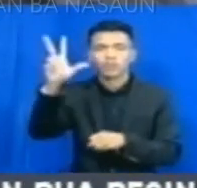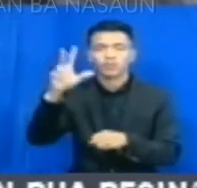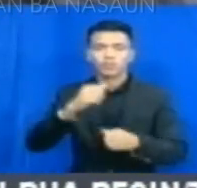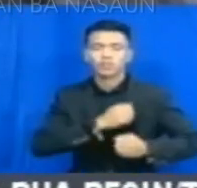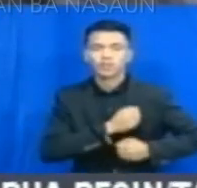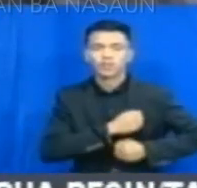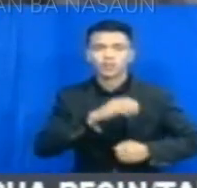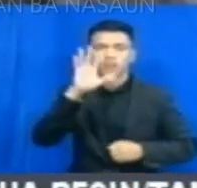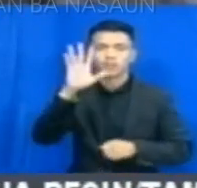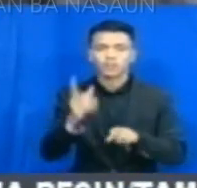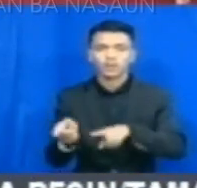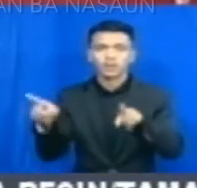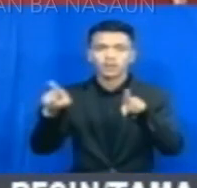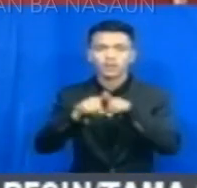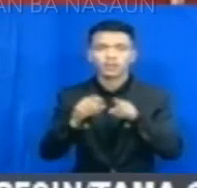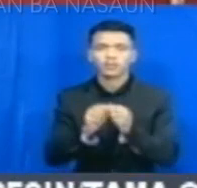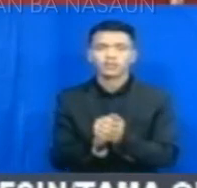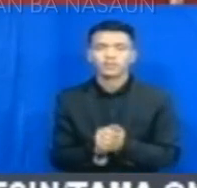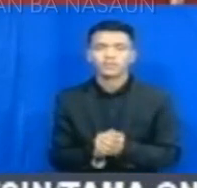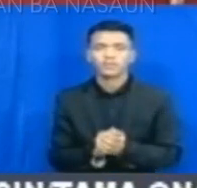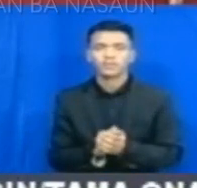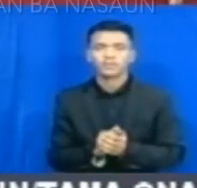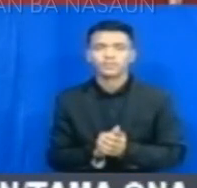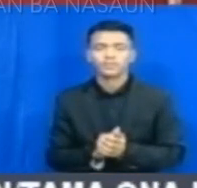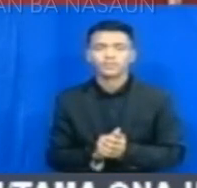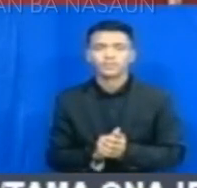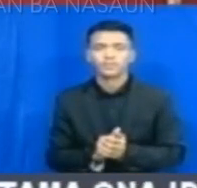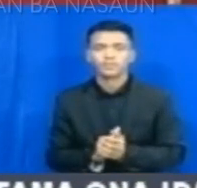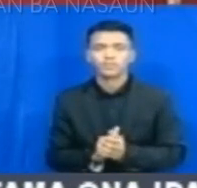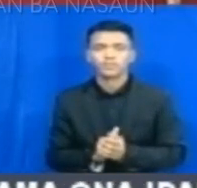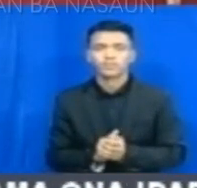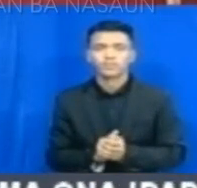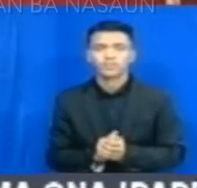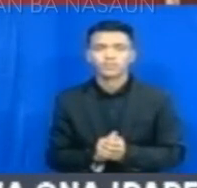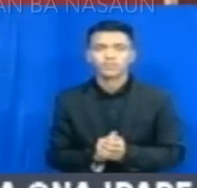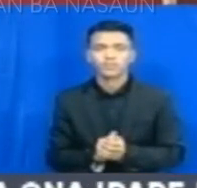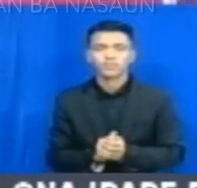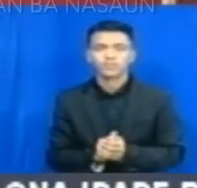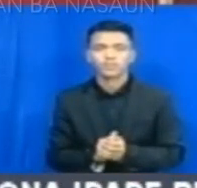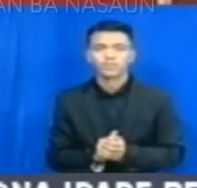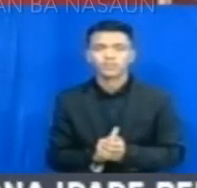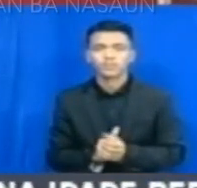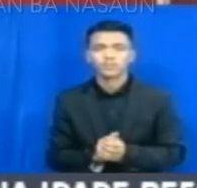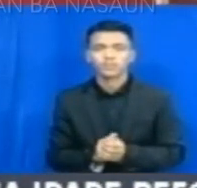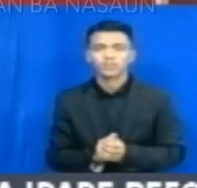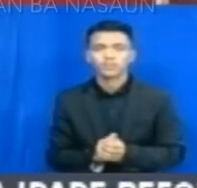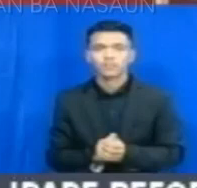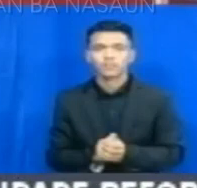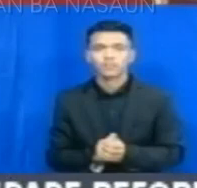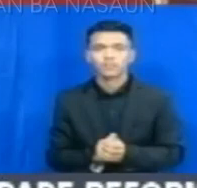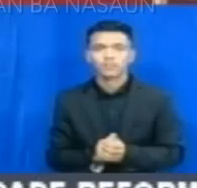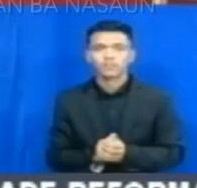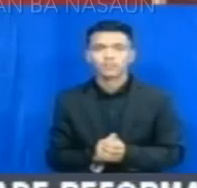na Lima ne makanesan Letnan Kolonel Byun Jong, Letnan Kolonel Jin Kyu, Sargento Baek